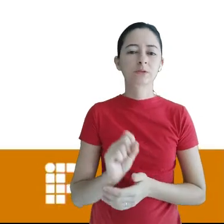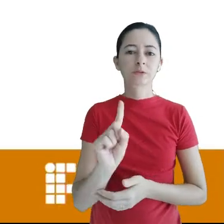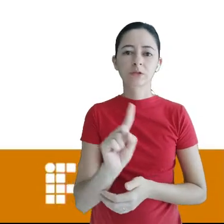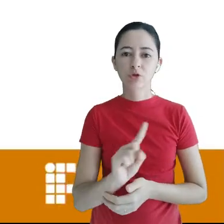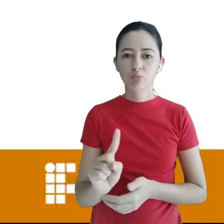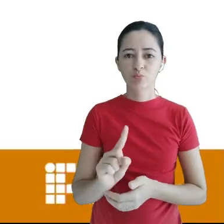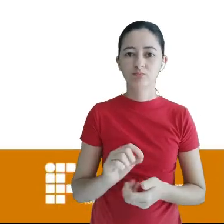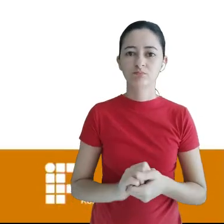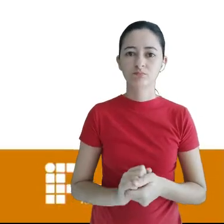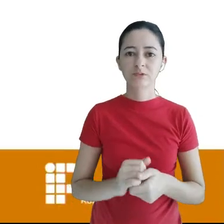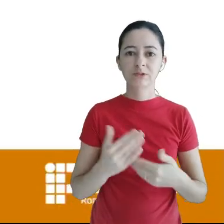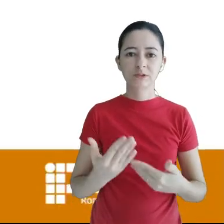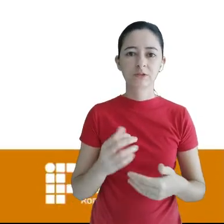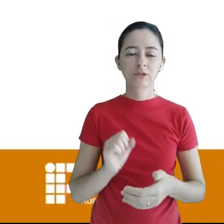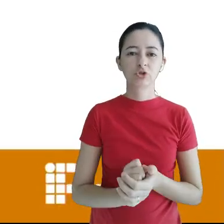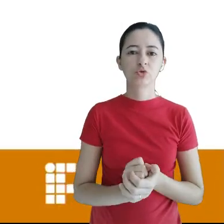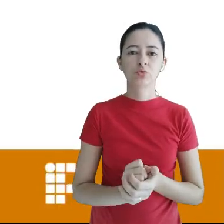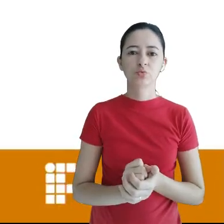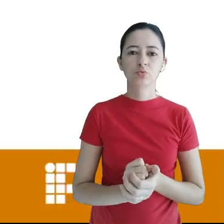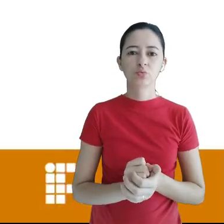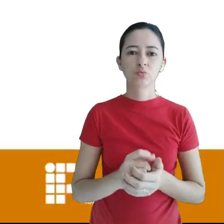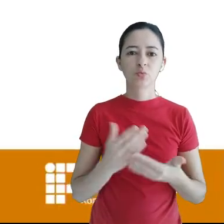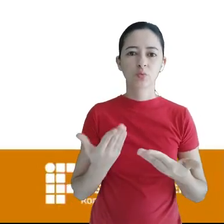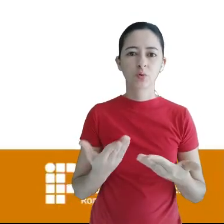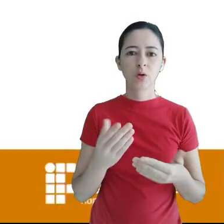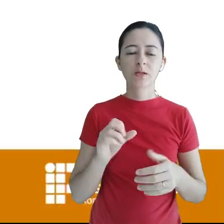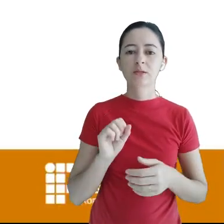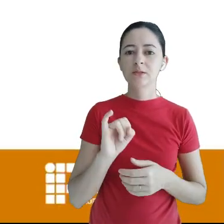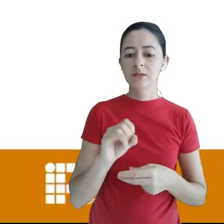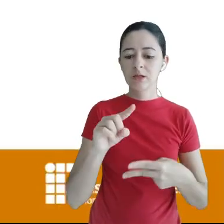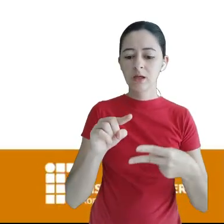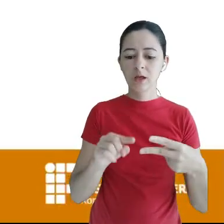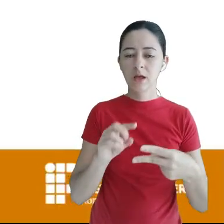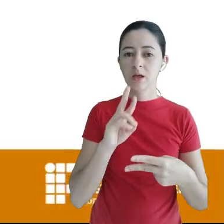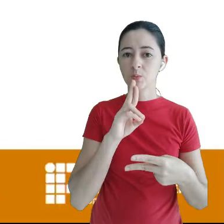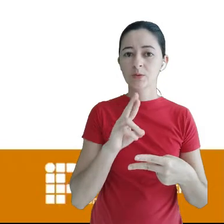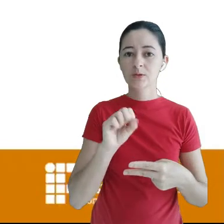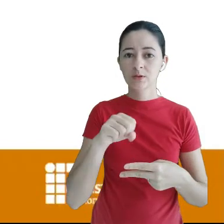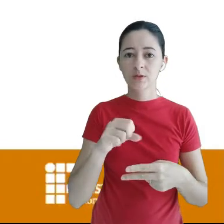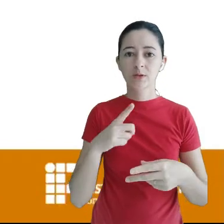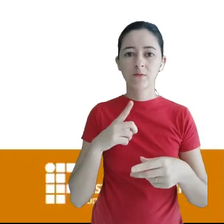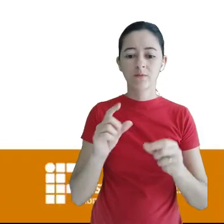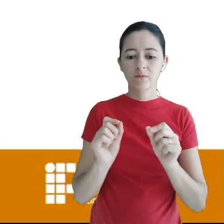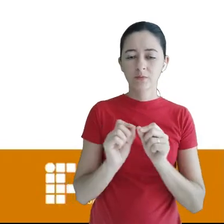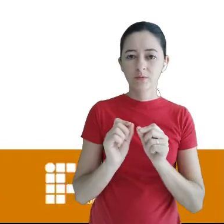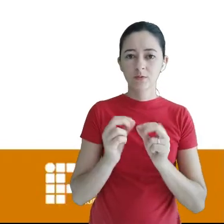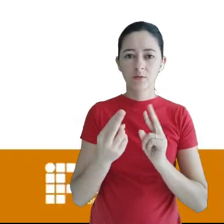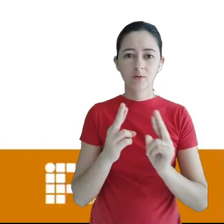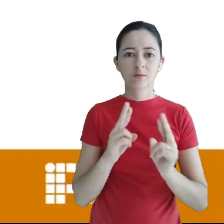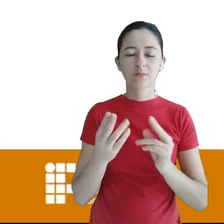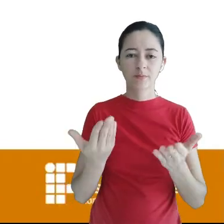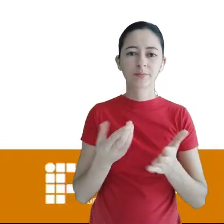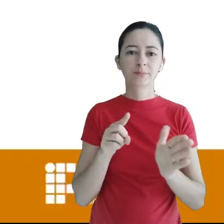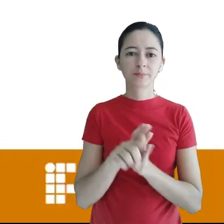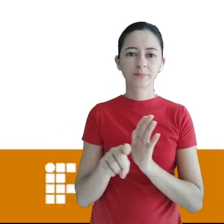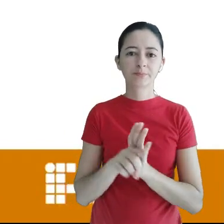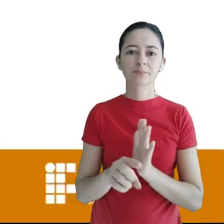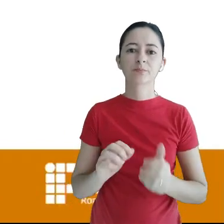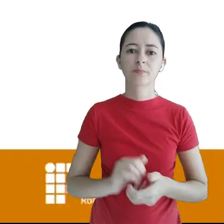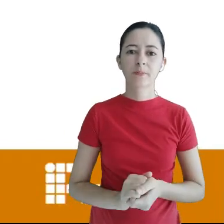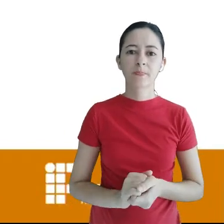Então, se time e jogador deu sim para os dois aqui, obviamente eu vou relacionar as duas, tá bom? Mas vamos continuar as perguntas.